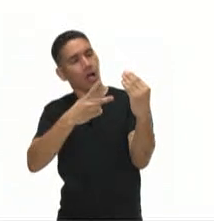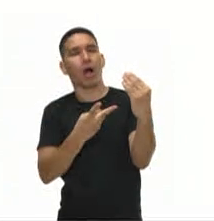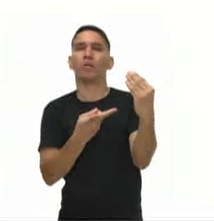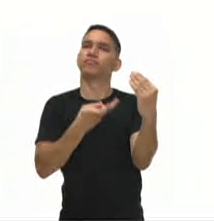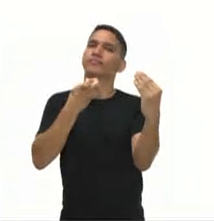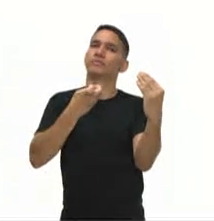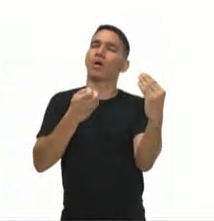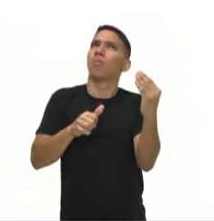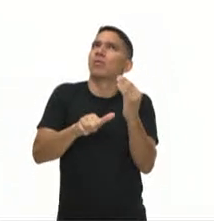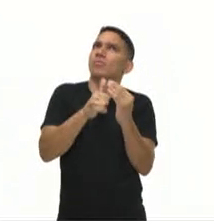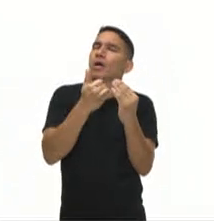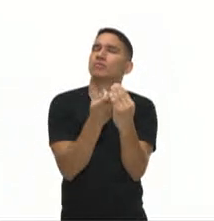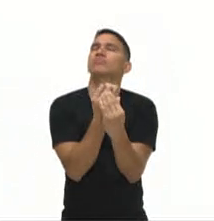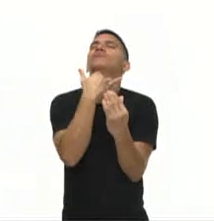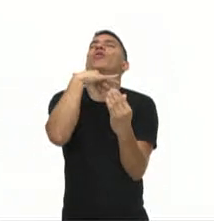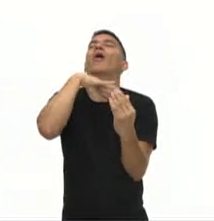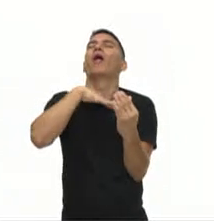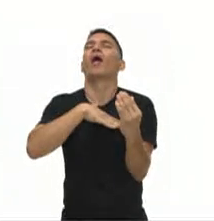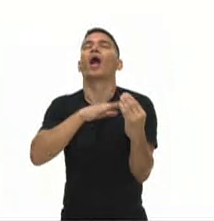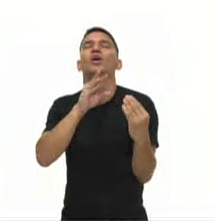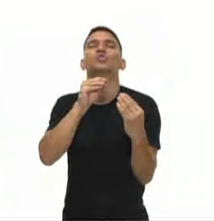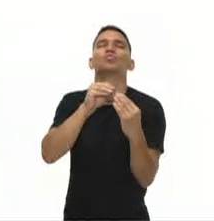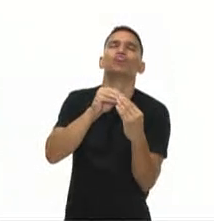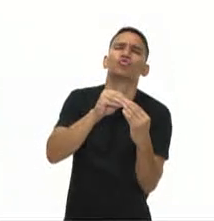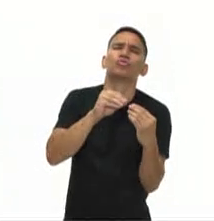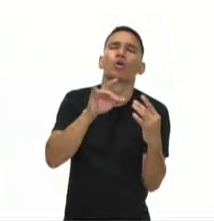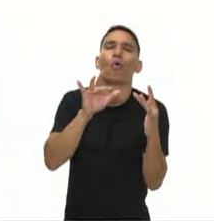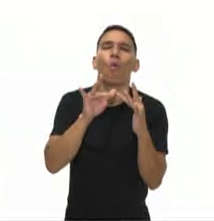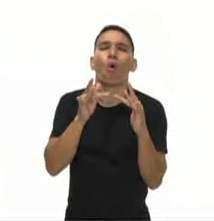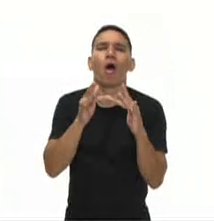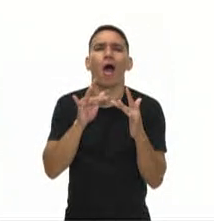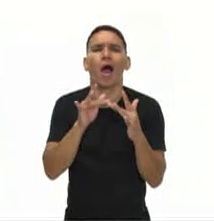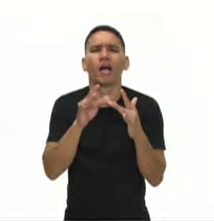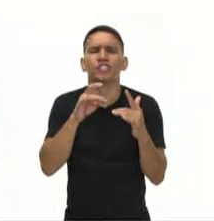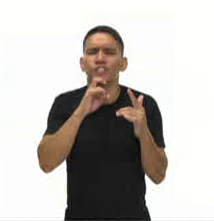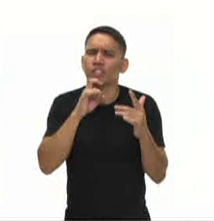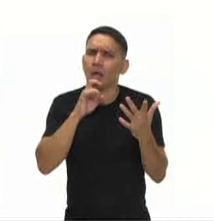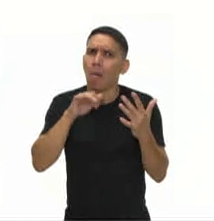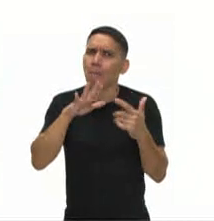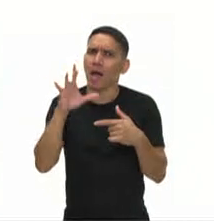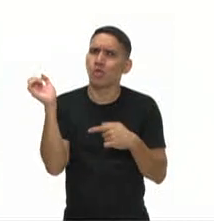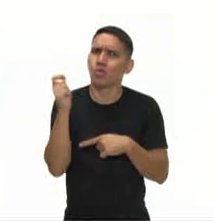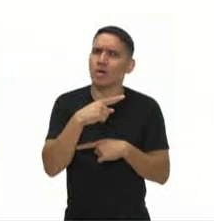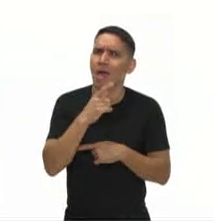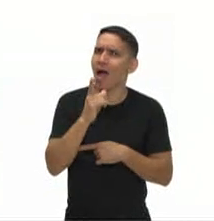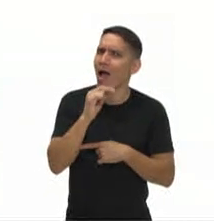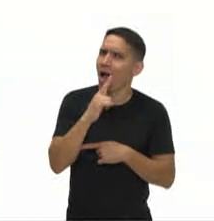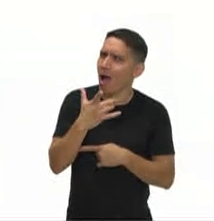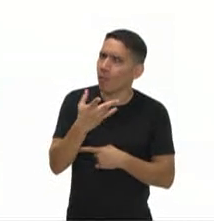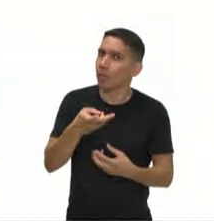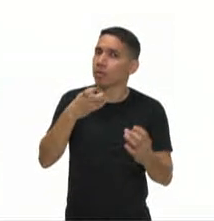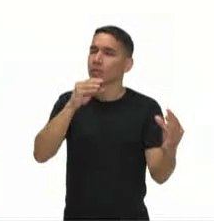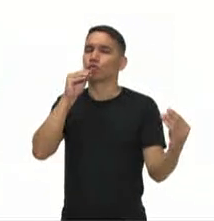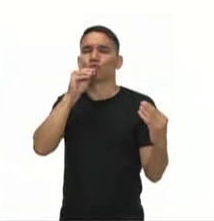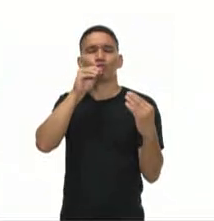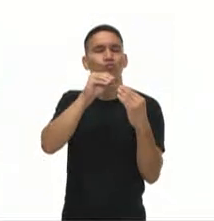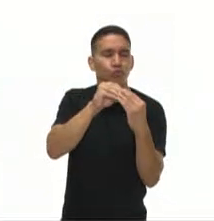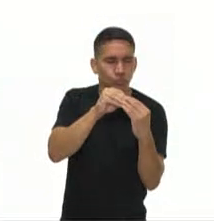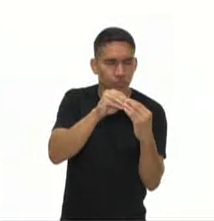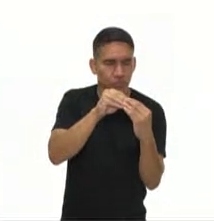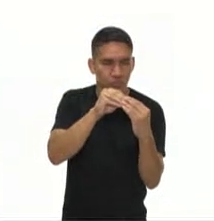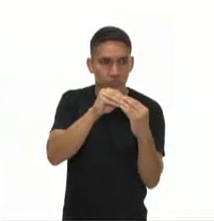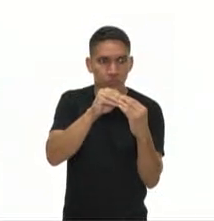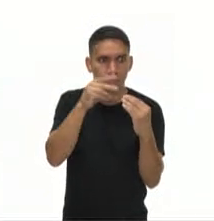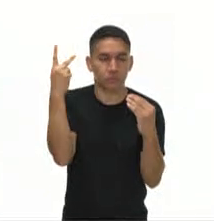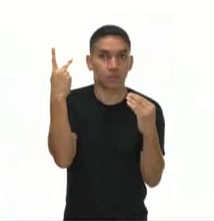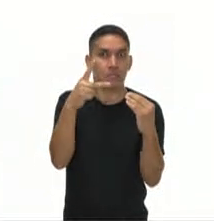nos lábios um contato gélido, mais frio do que a água. E soube então que havia colado a sua boca na boca